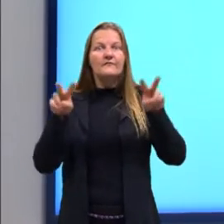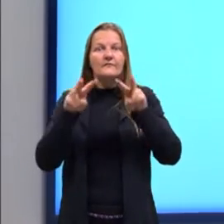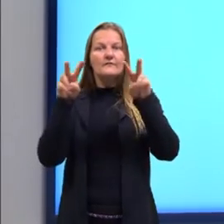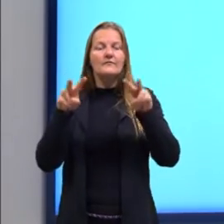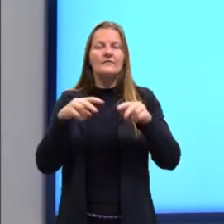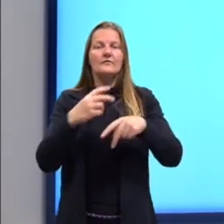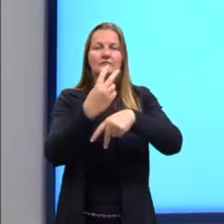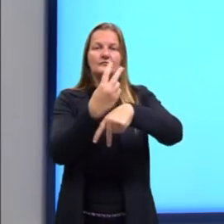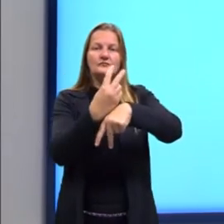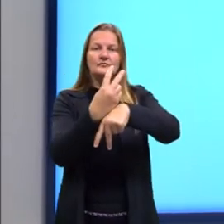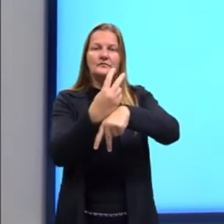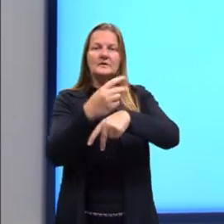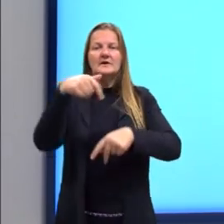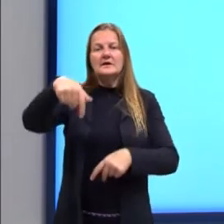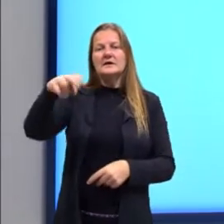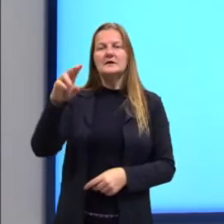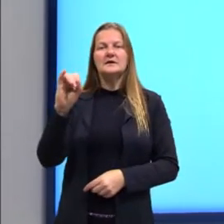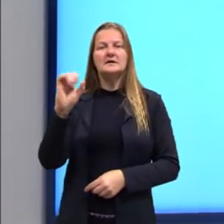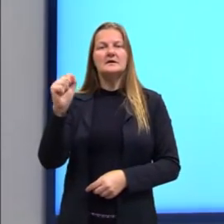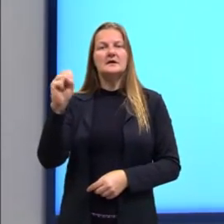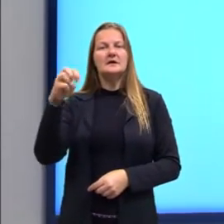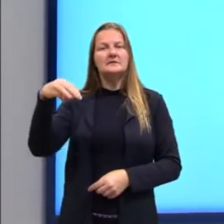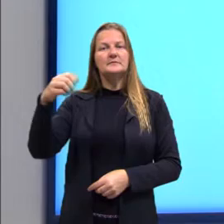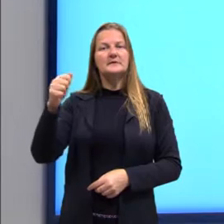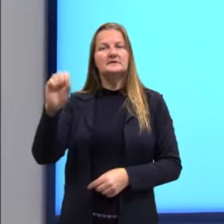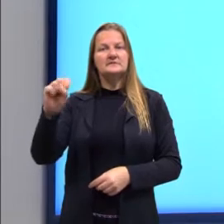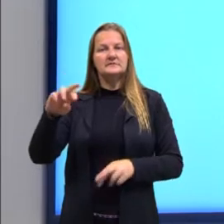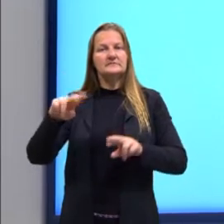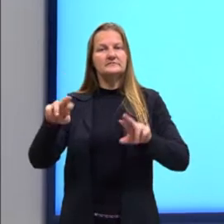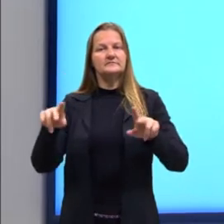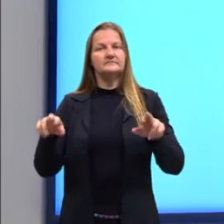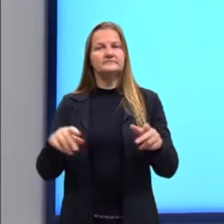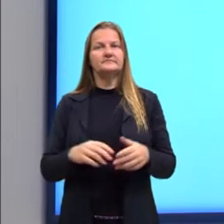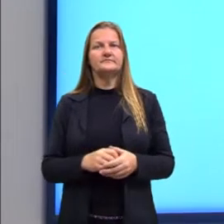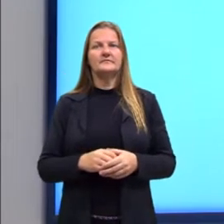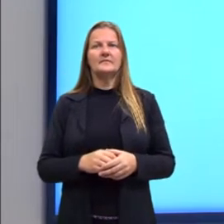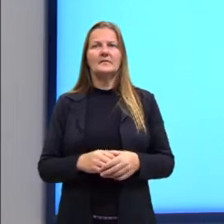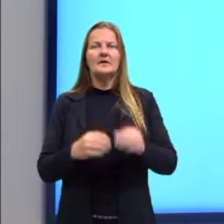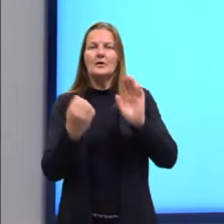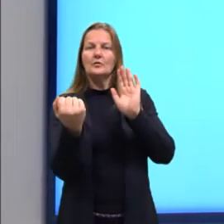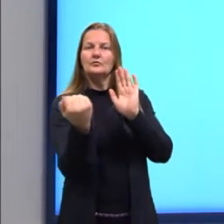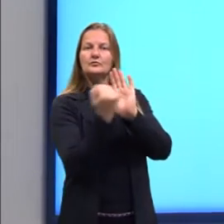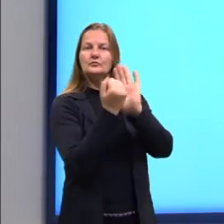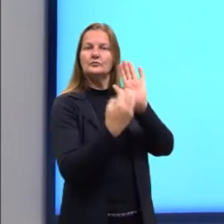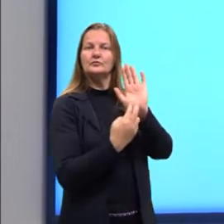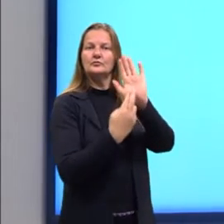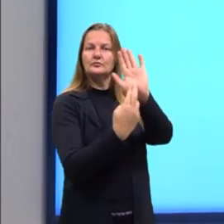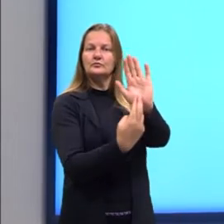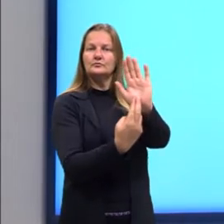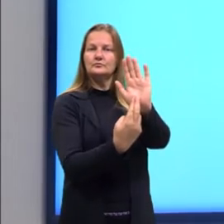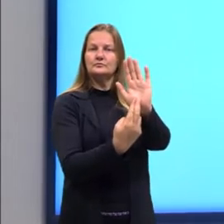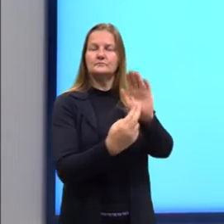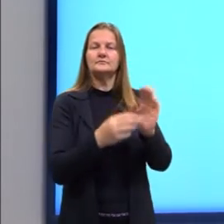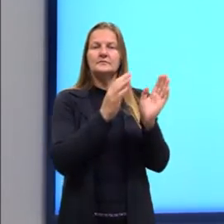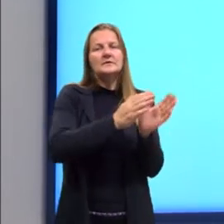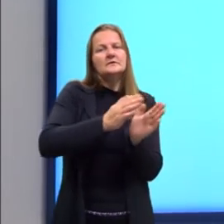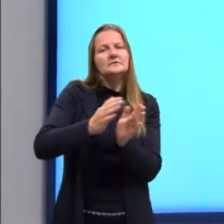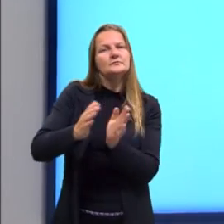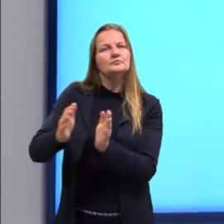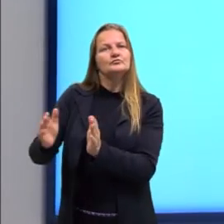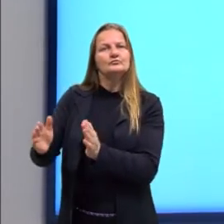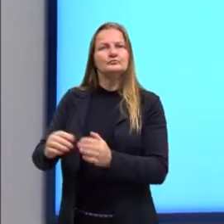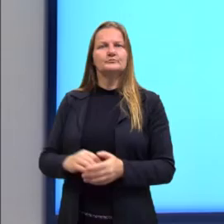e os quiasmas tornam-se visíveis tá então aqui é a representação dessa etapa